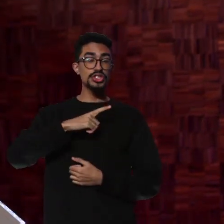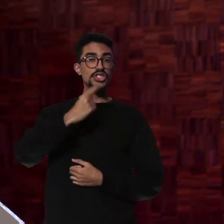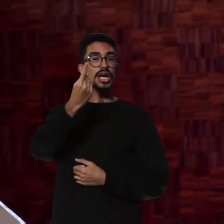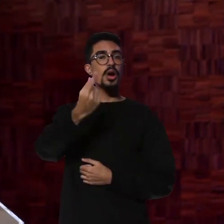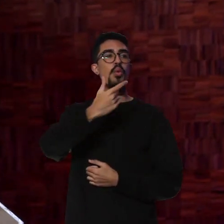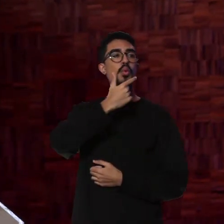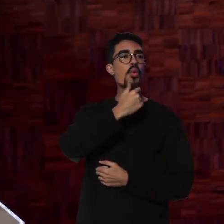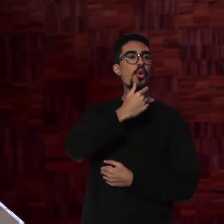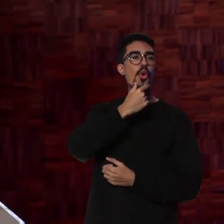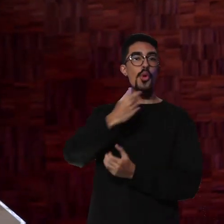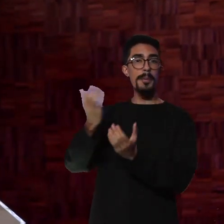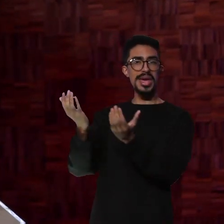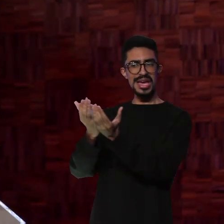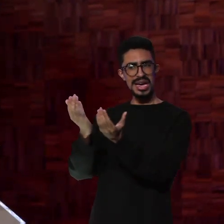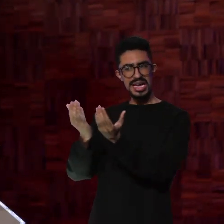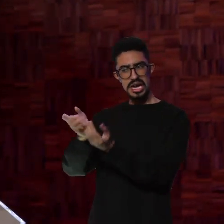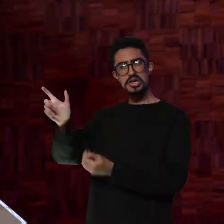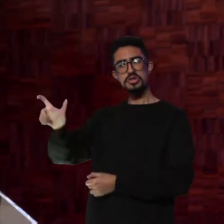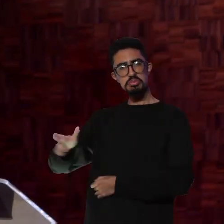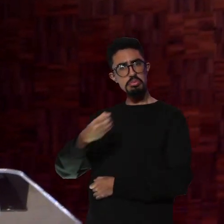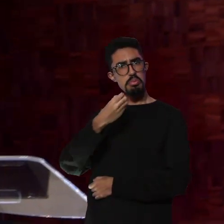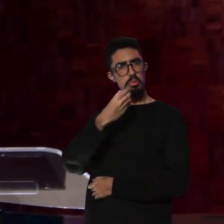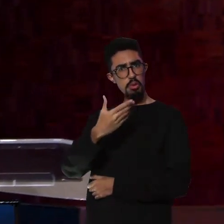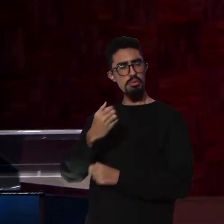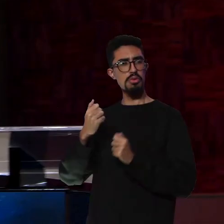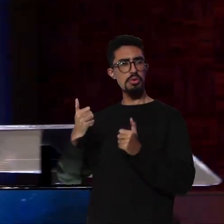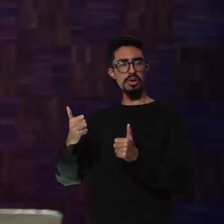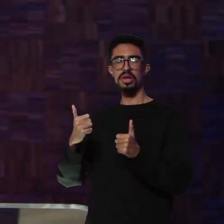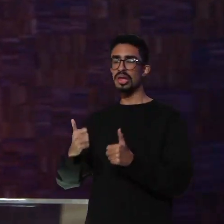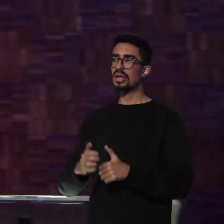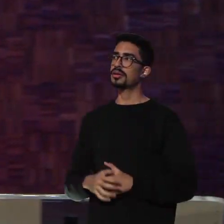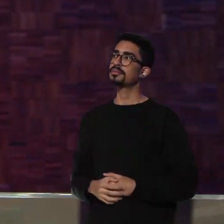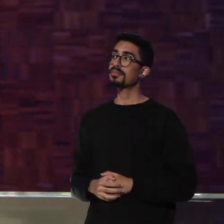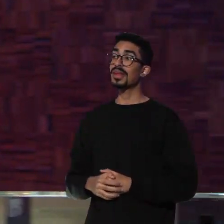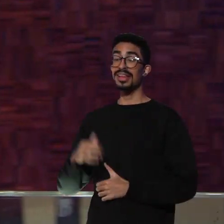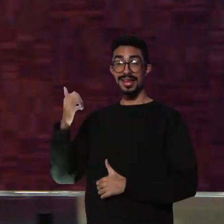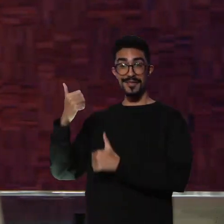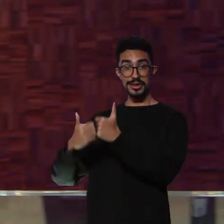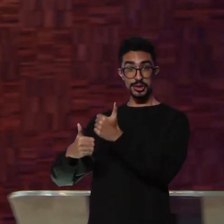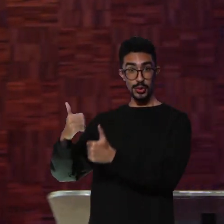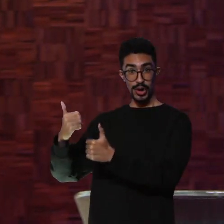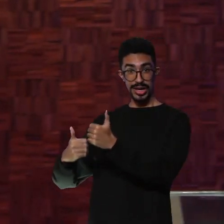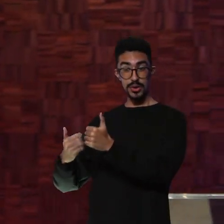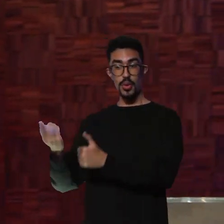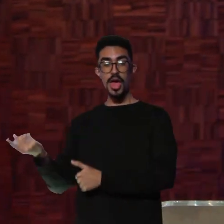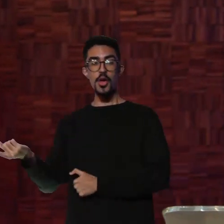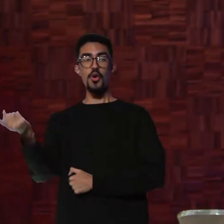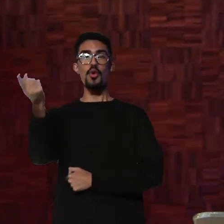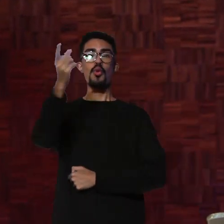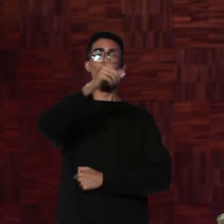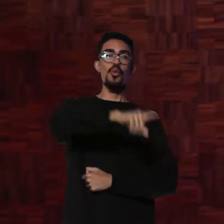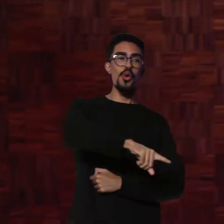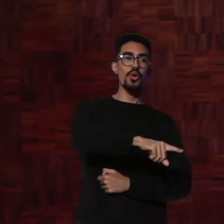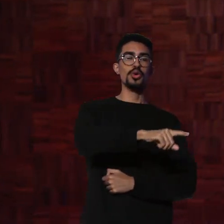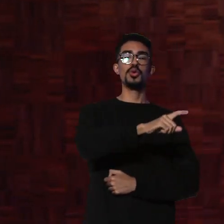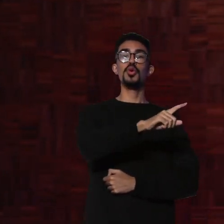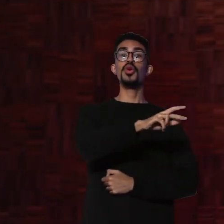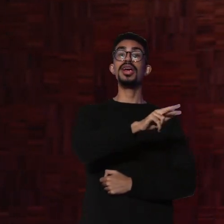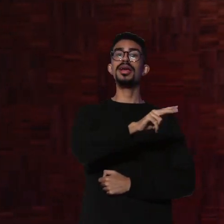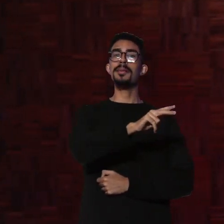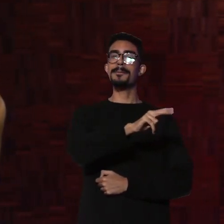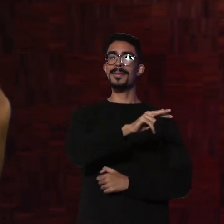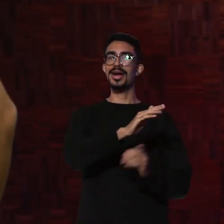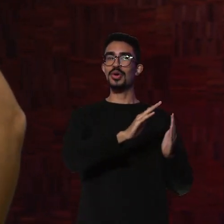gente boa pra caramba, né? Bem tranquilo. Estava lá jogando e o irmão do time adversário estava só, como diz